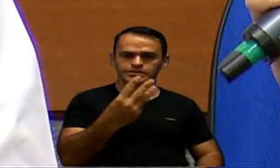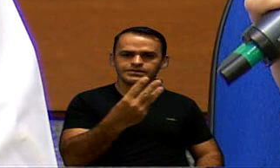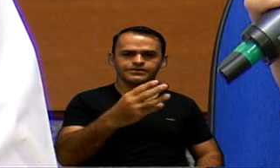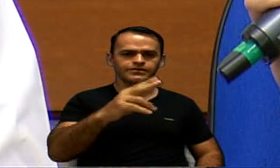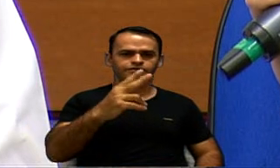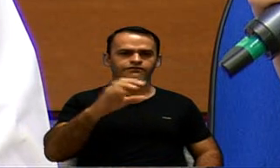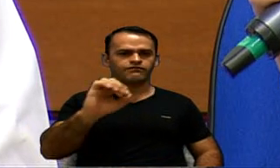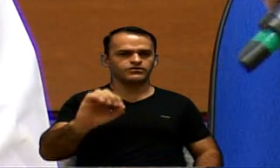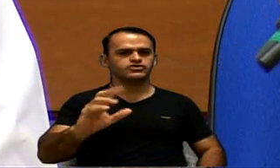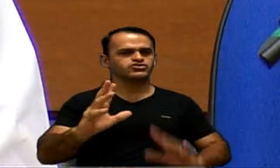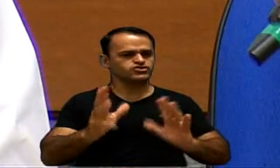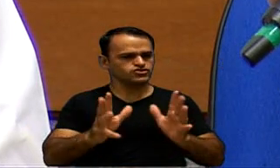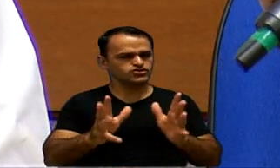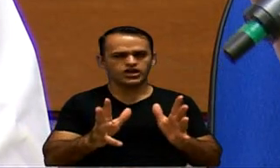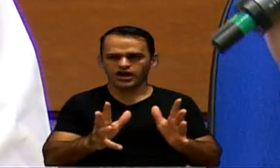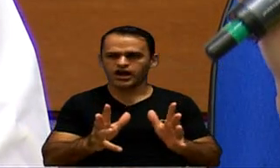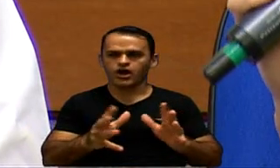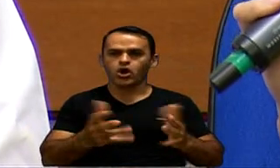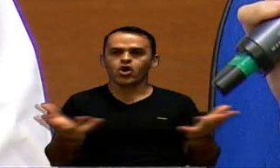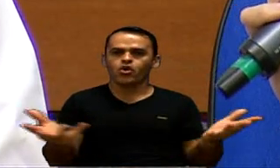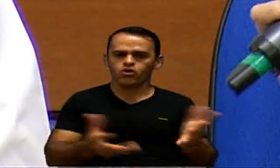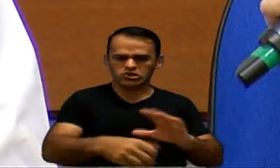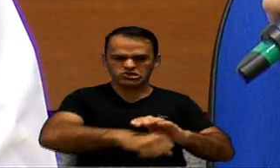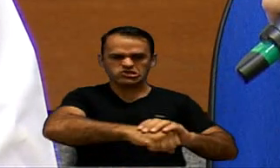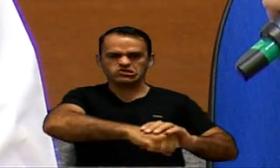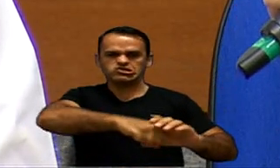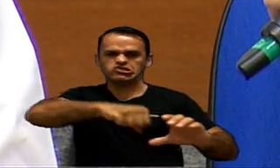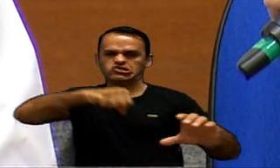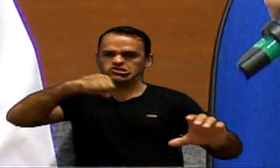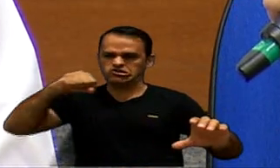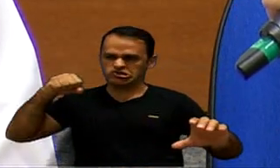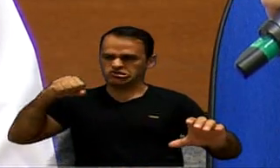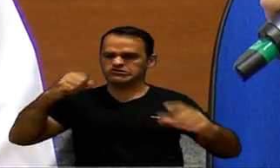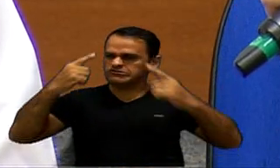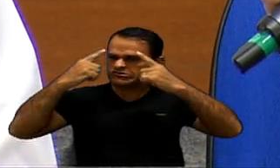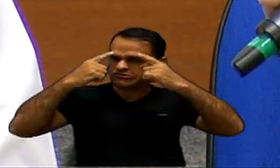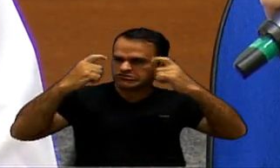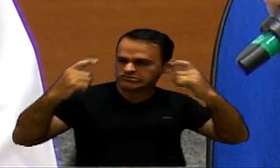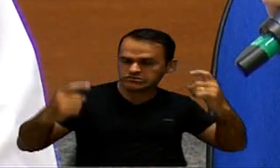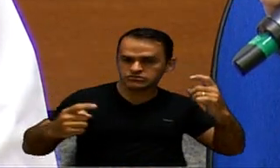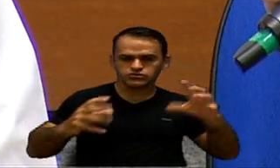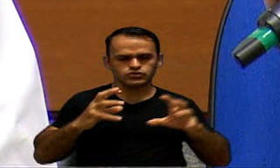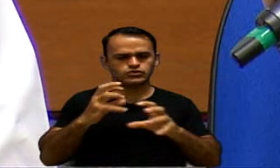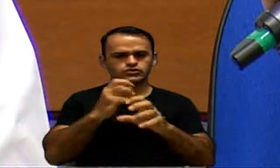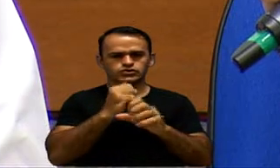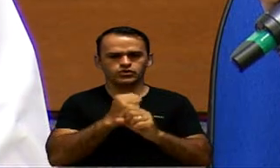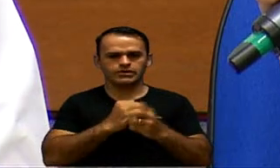9.320 mulheres já sofreram violência física hoje. Nós temos um total de